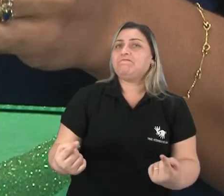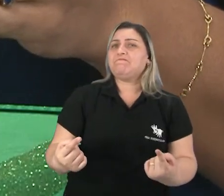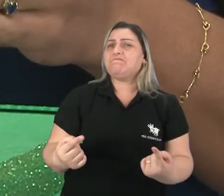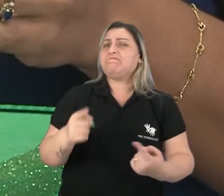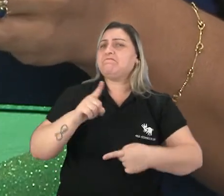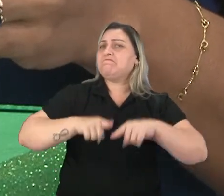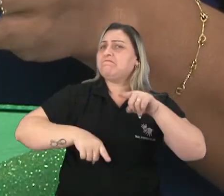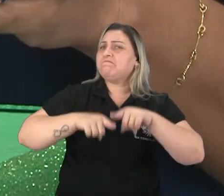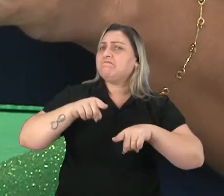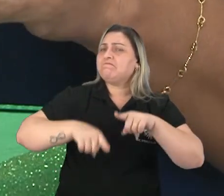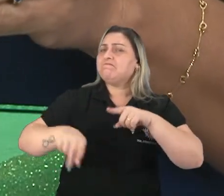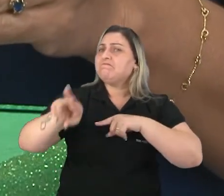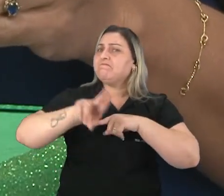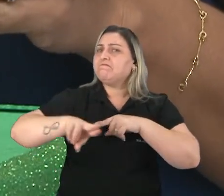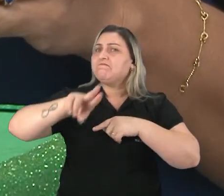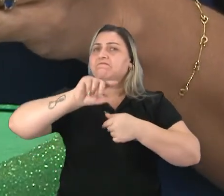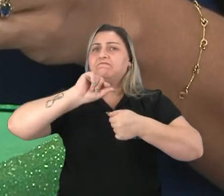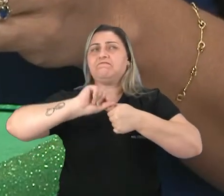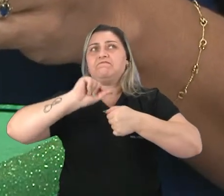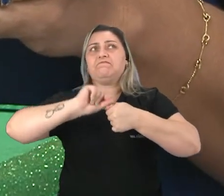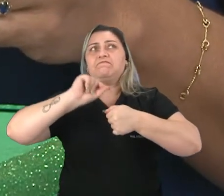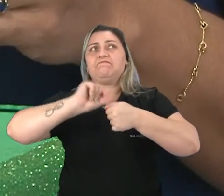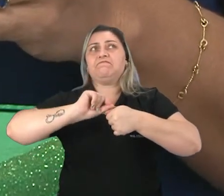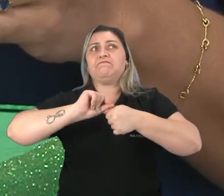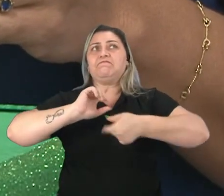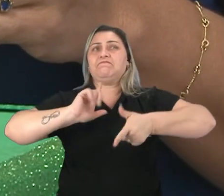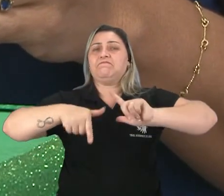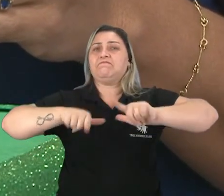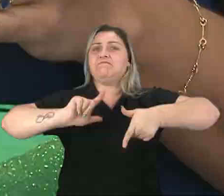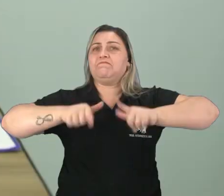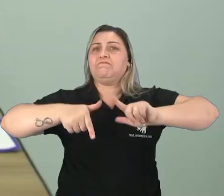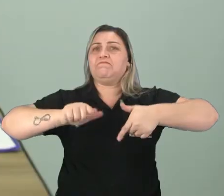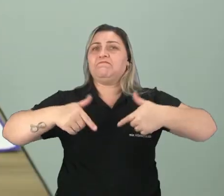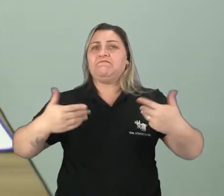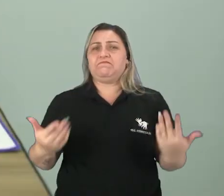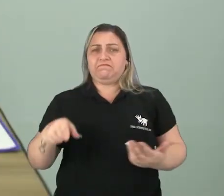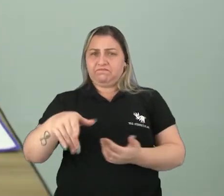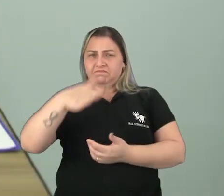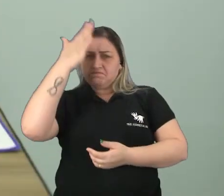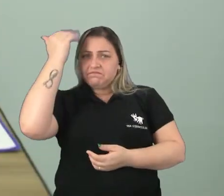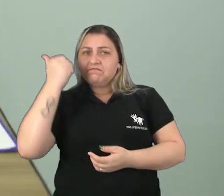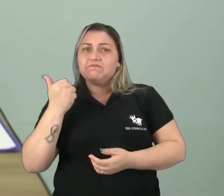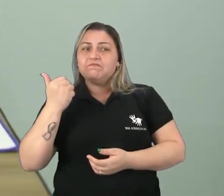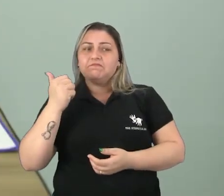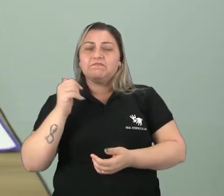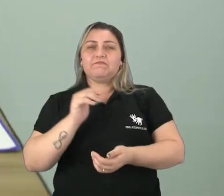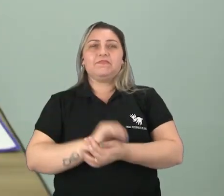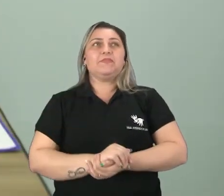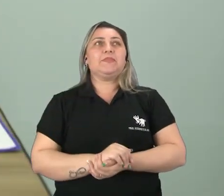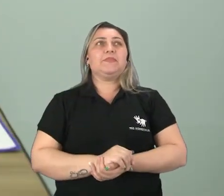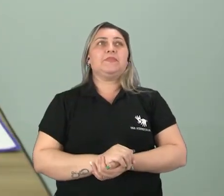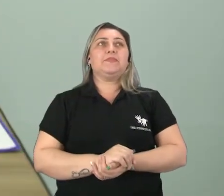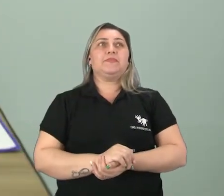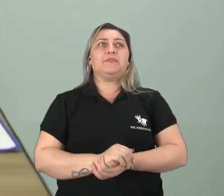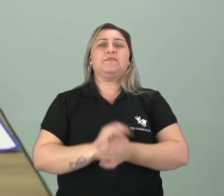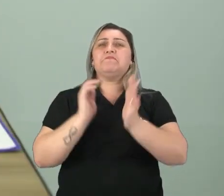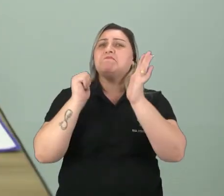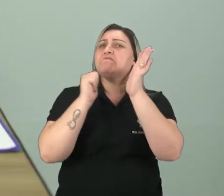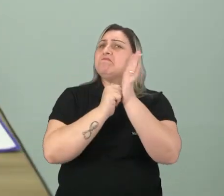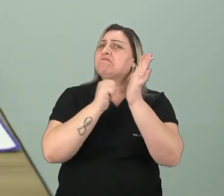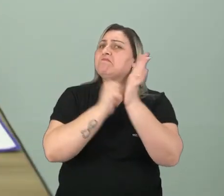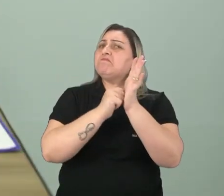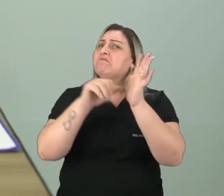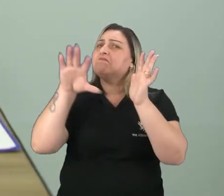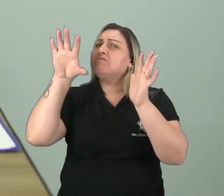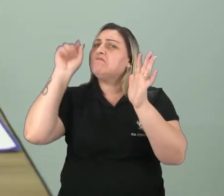que material foi utilizado para fabricar esta letra vocês sabem já